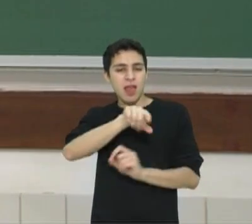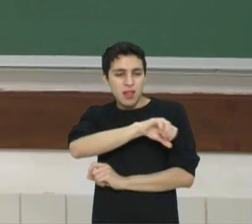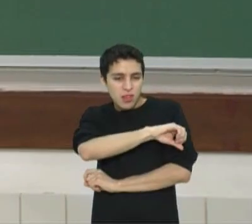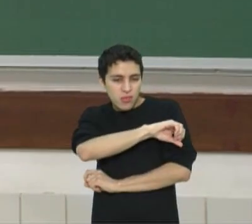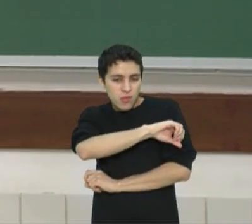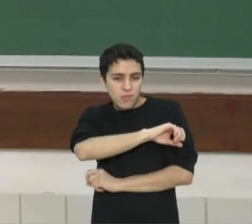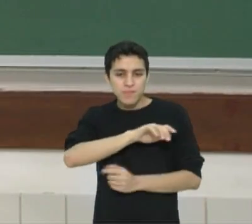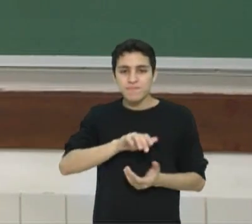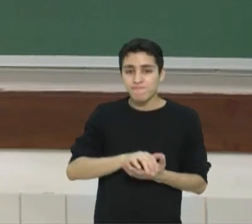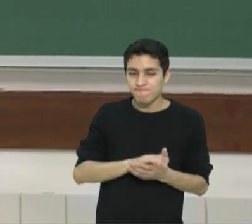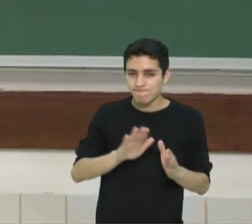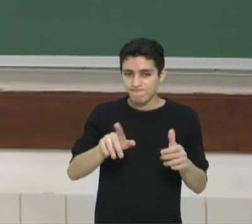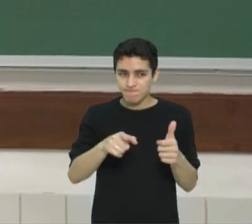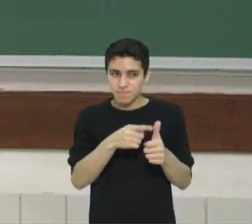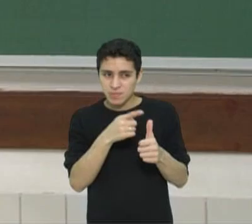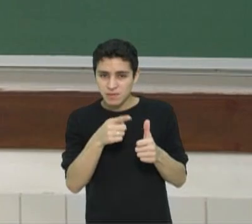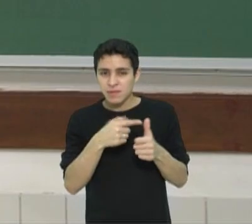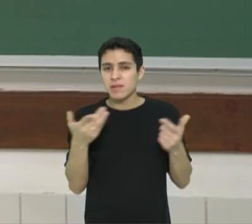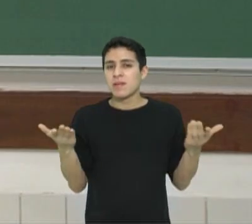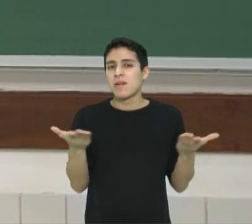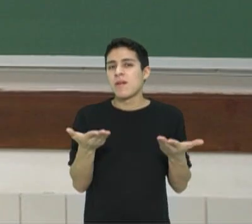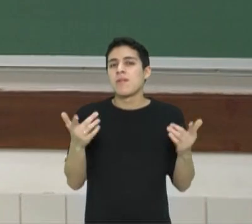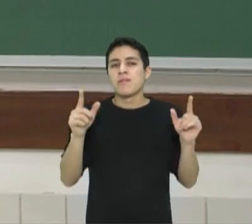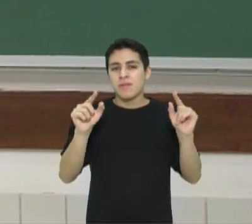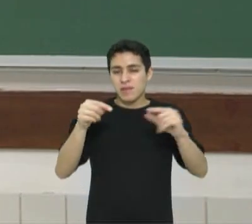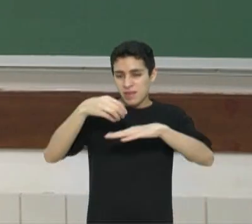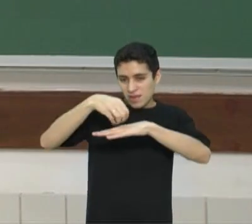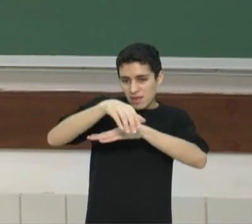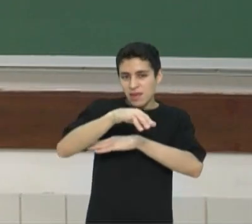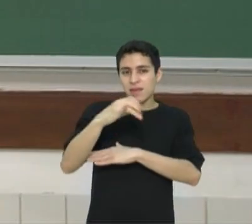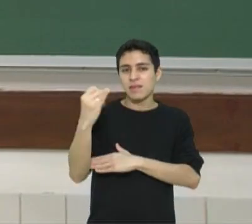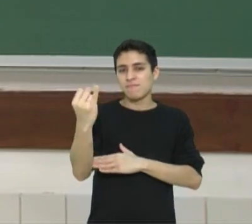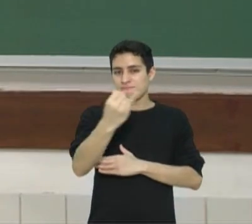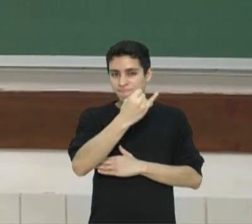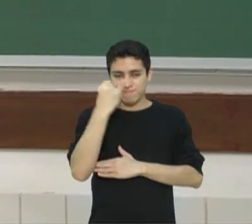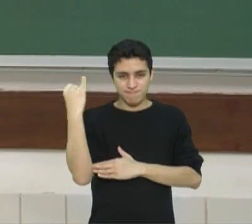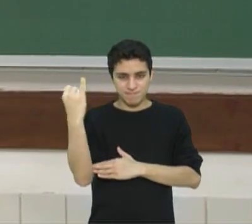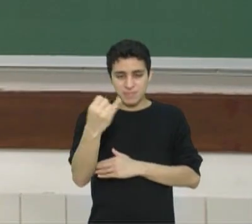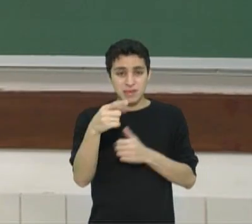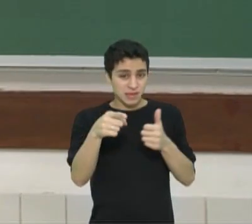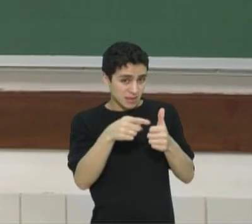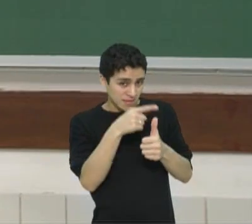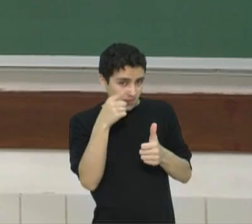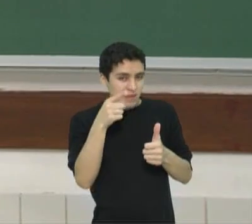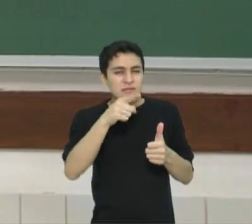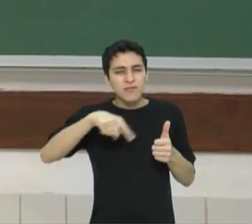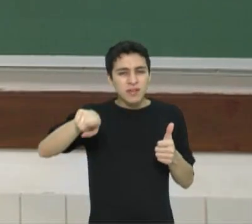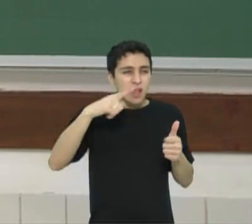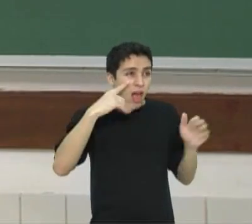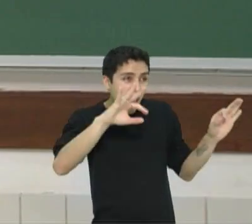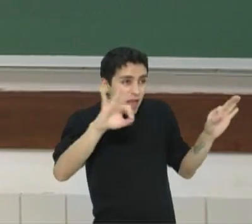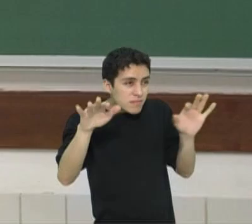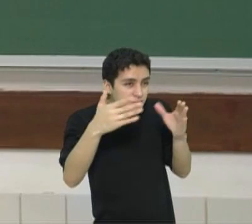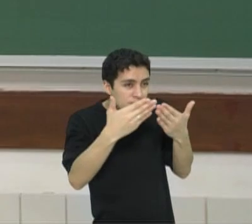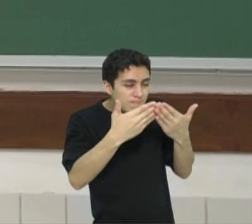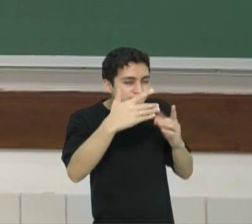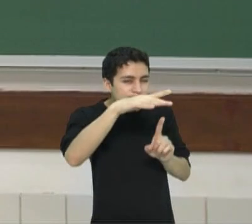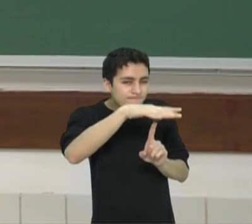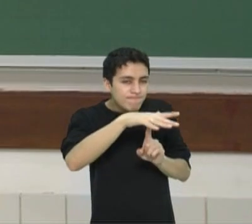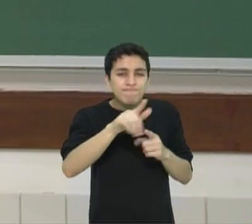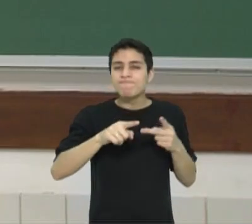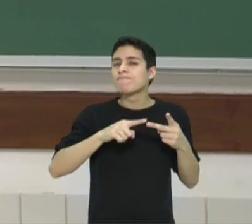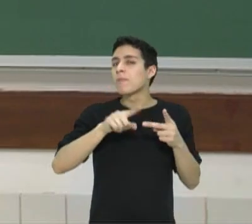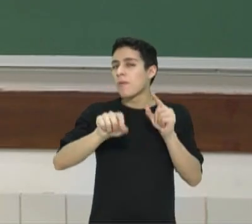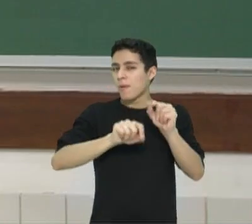e antes do tema da nossa aula de hoje Vamos aos recadinhos importantes aí primeiro Assista às aulas Paraná segundo